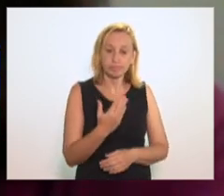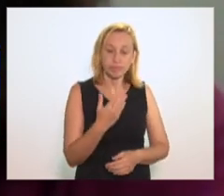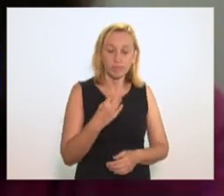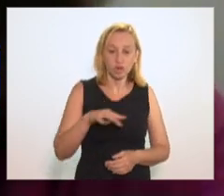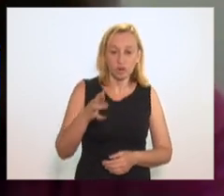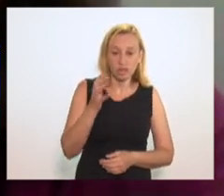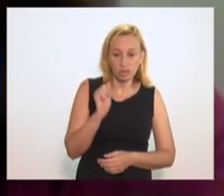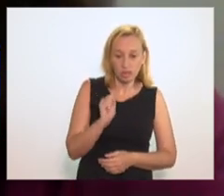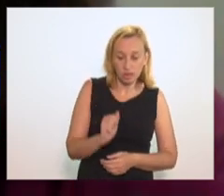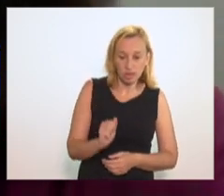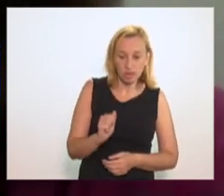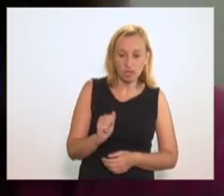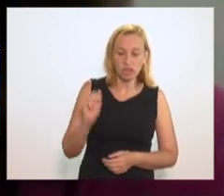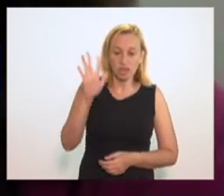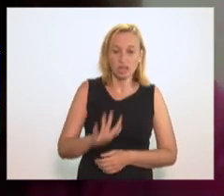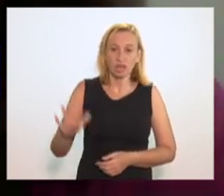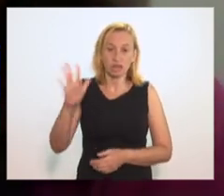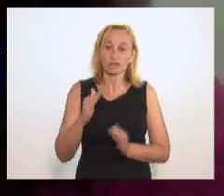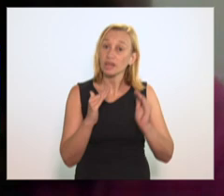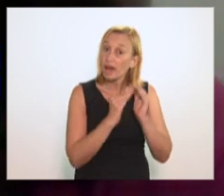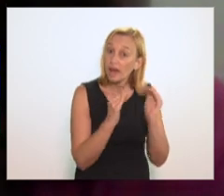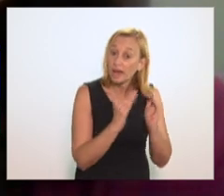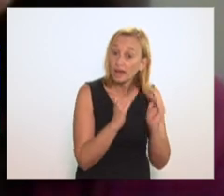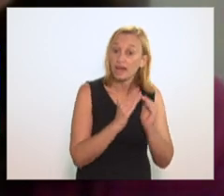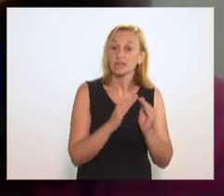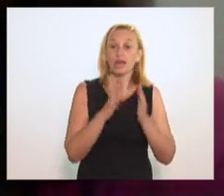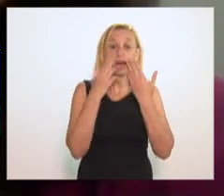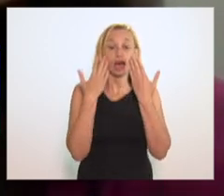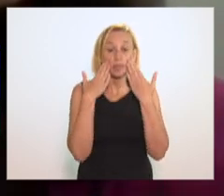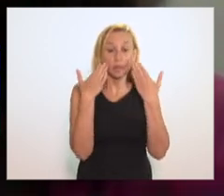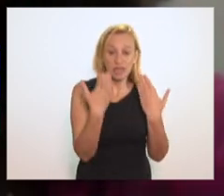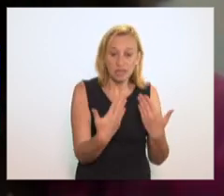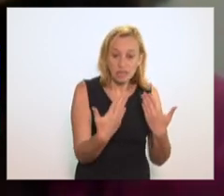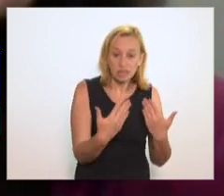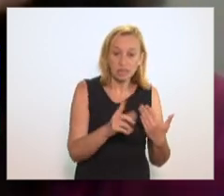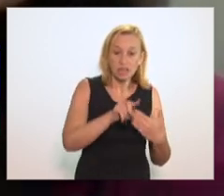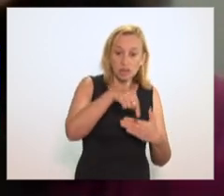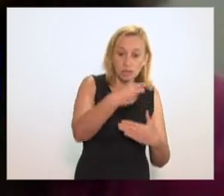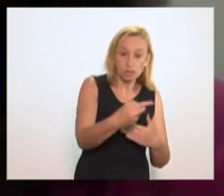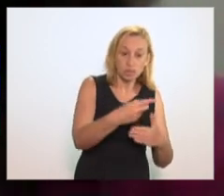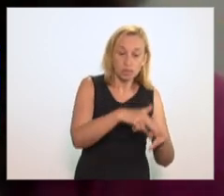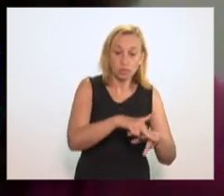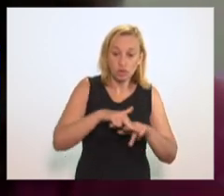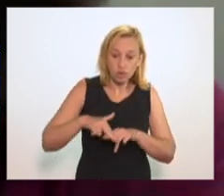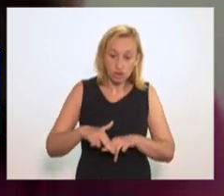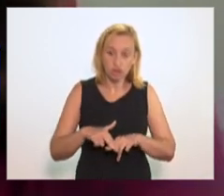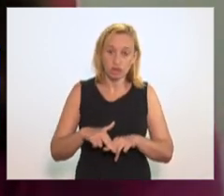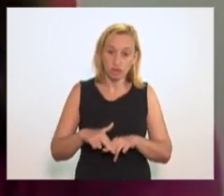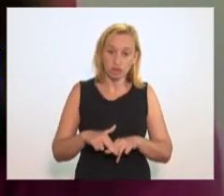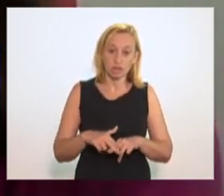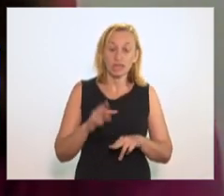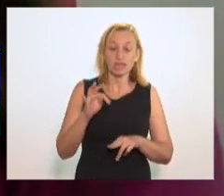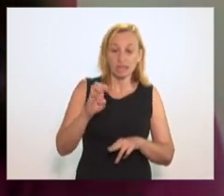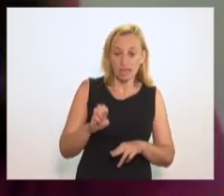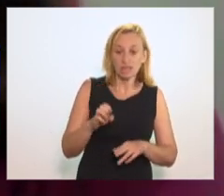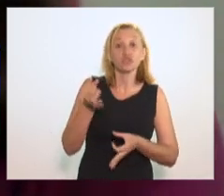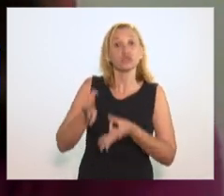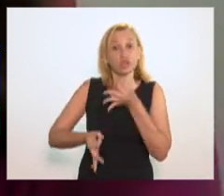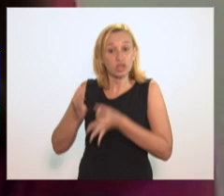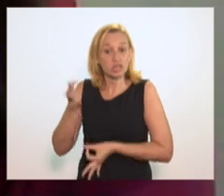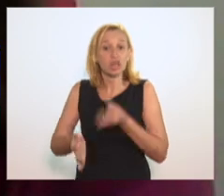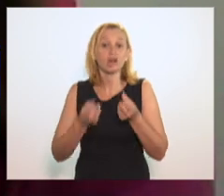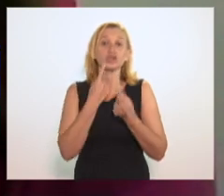Geral da Casa para que apresente as contras razões em sede judicial quando se